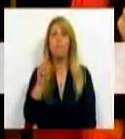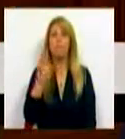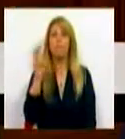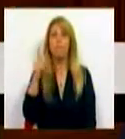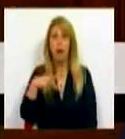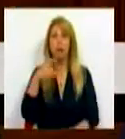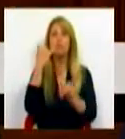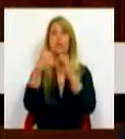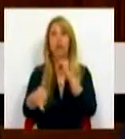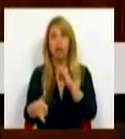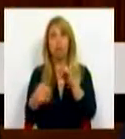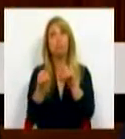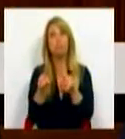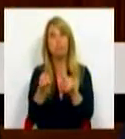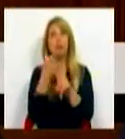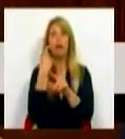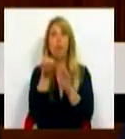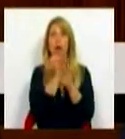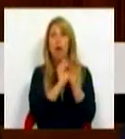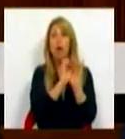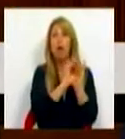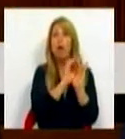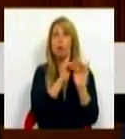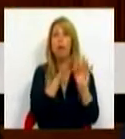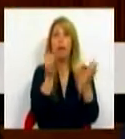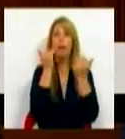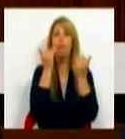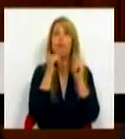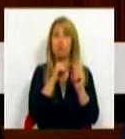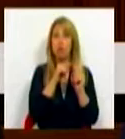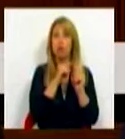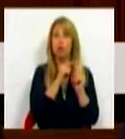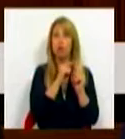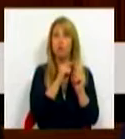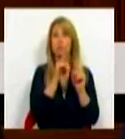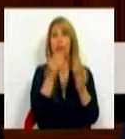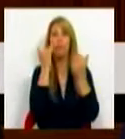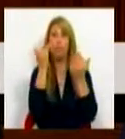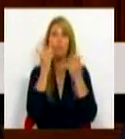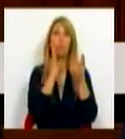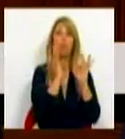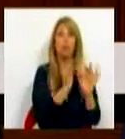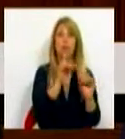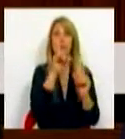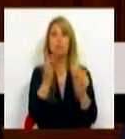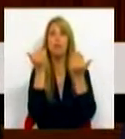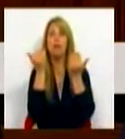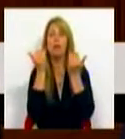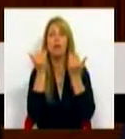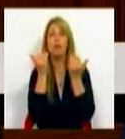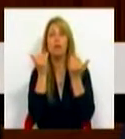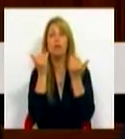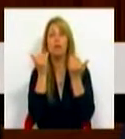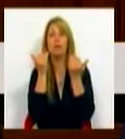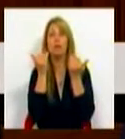fundo, o repositório das operações que poderia alimentar quer informação prudencial, quer informação,